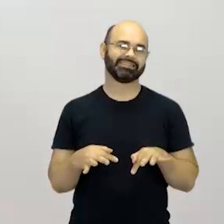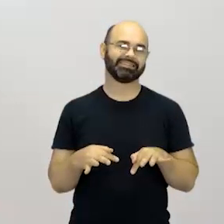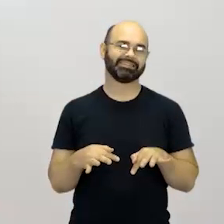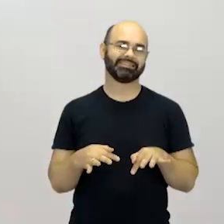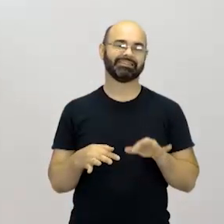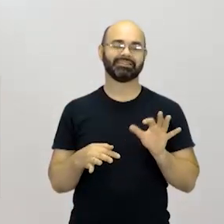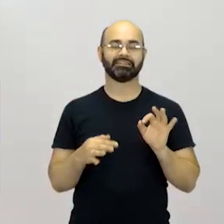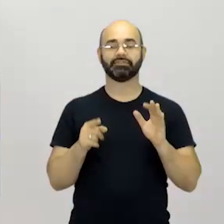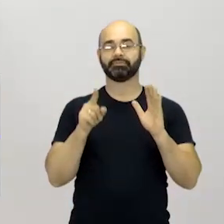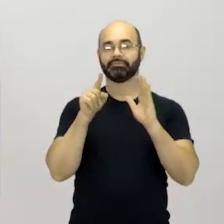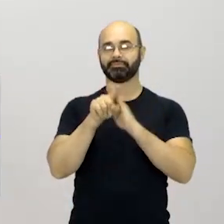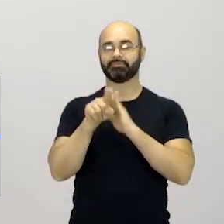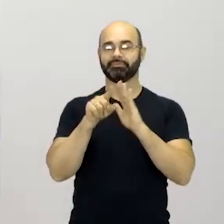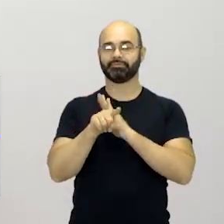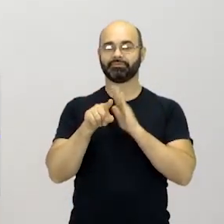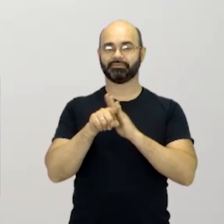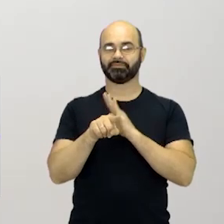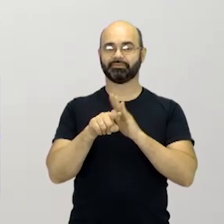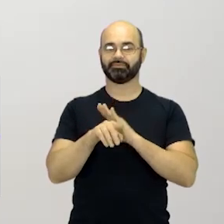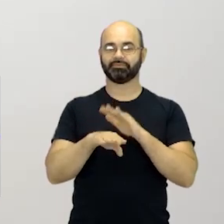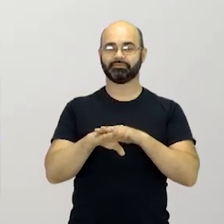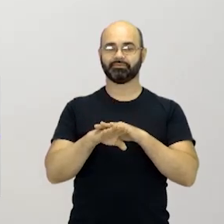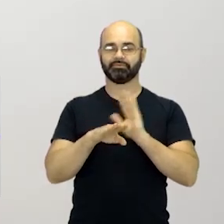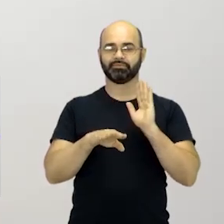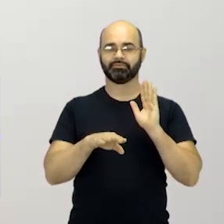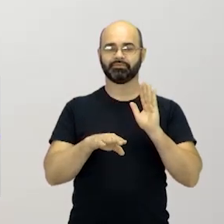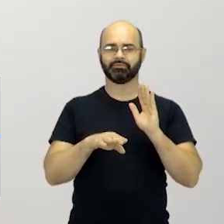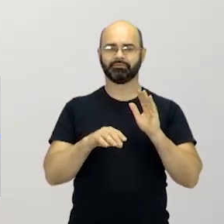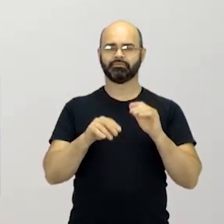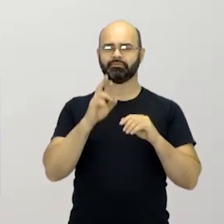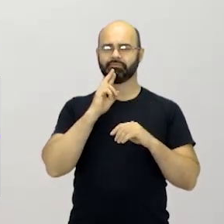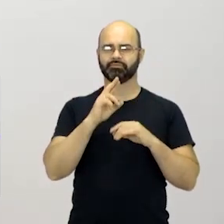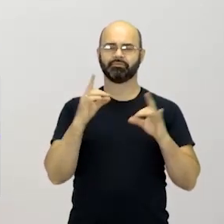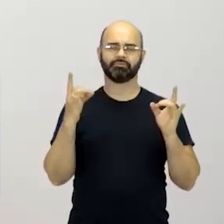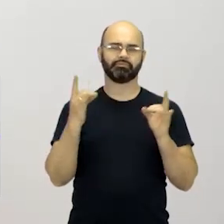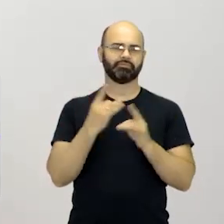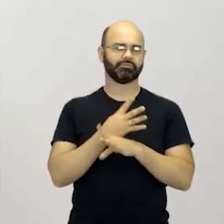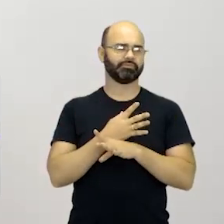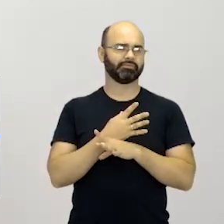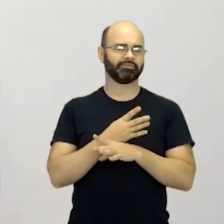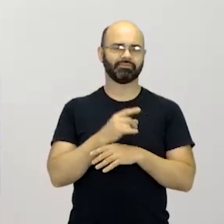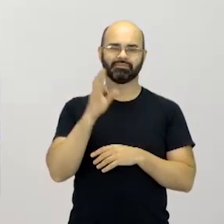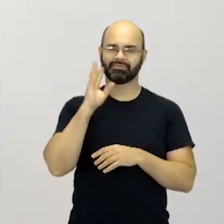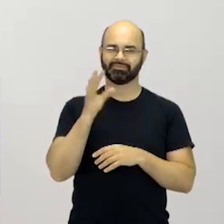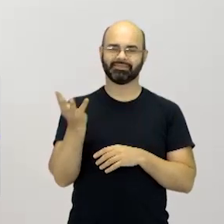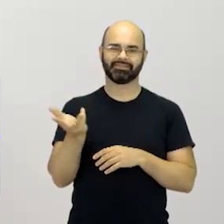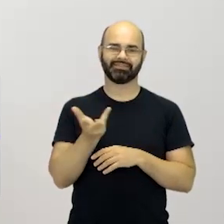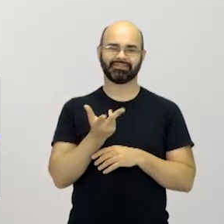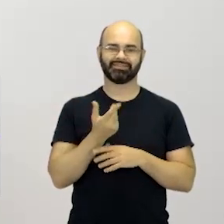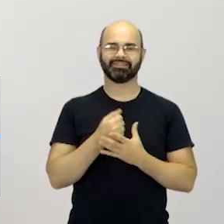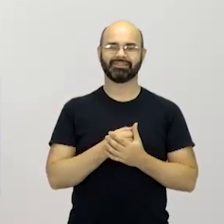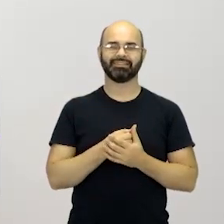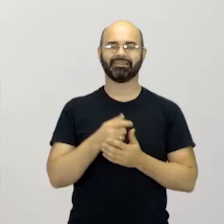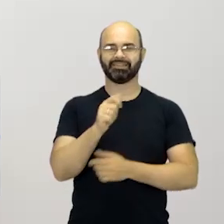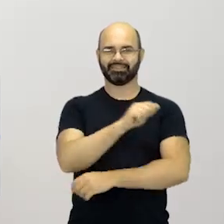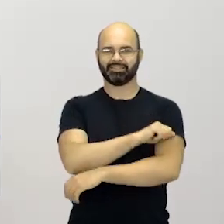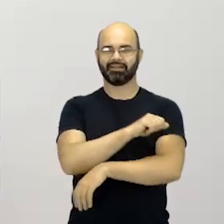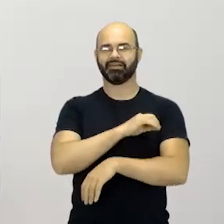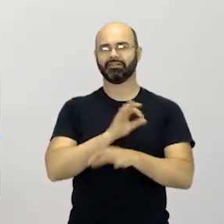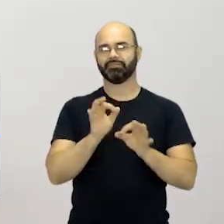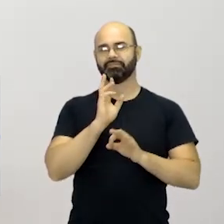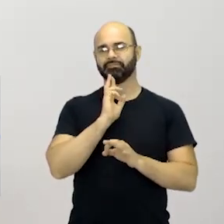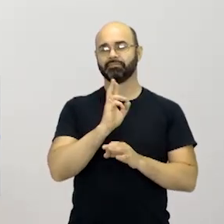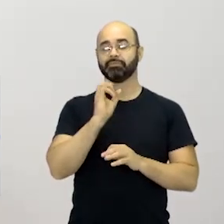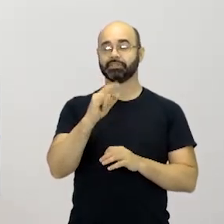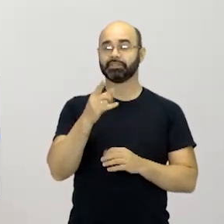Tem algumas perguntinhas ainda no nosso material, aí já tá com respostinha, tá com animação, tá bem bacanão, faça com os alunos aí, tá certo? Se você